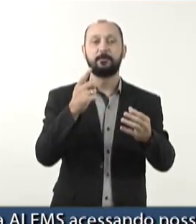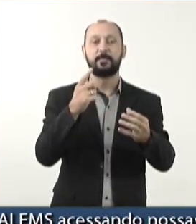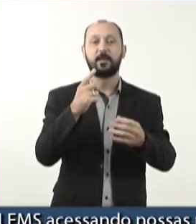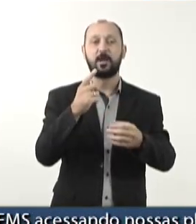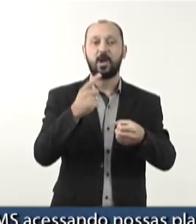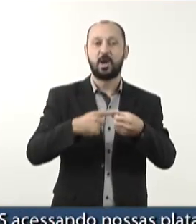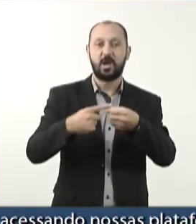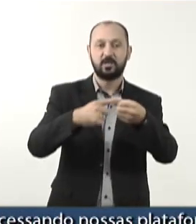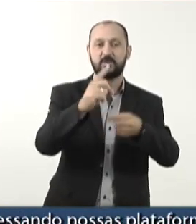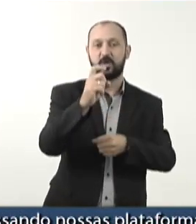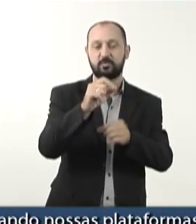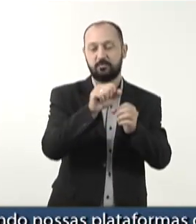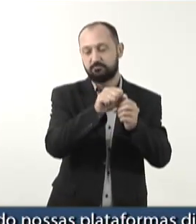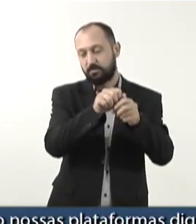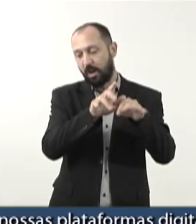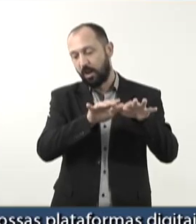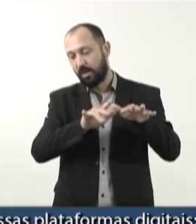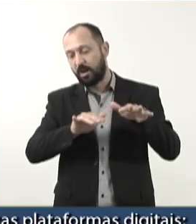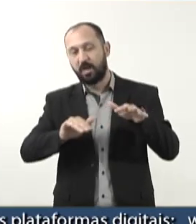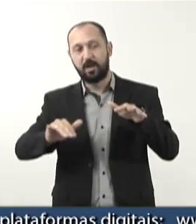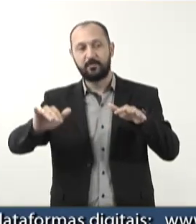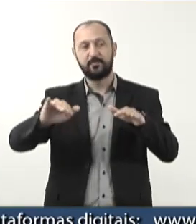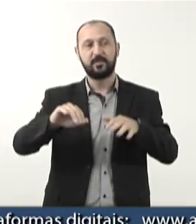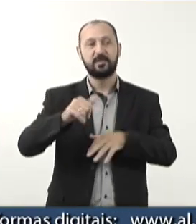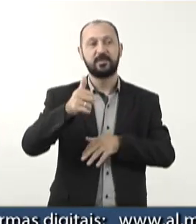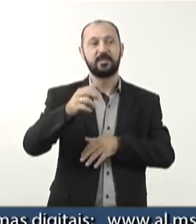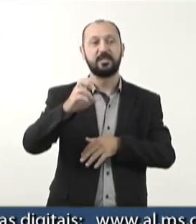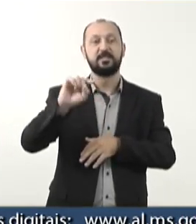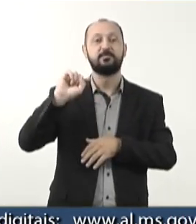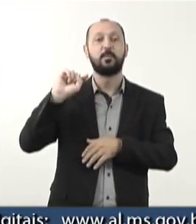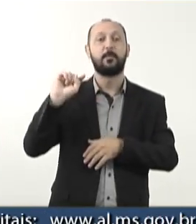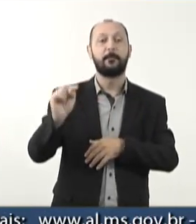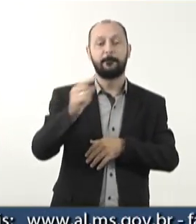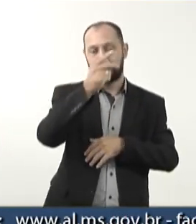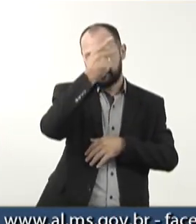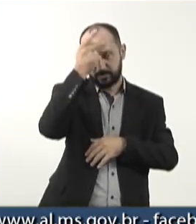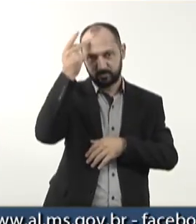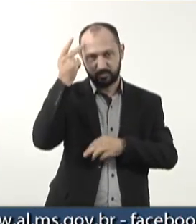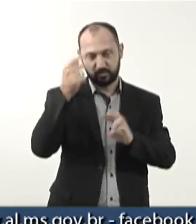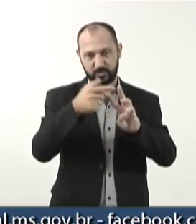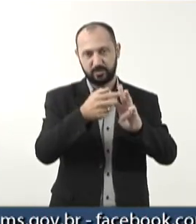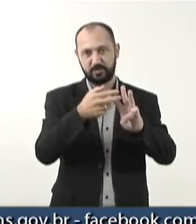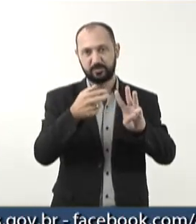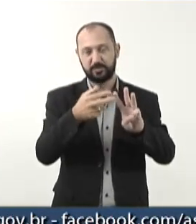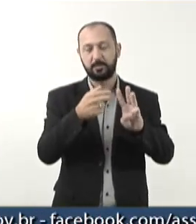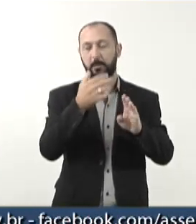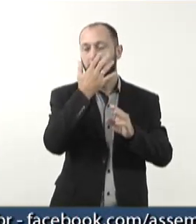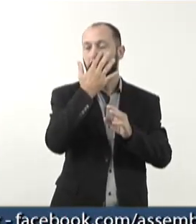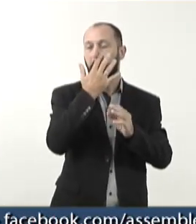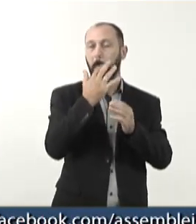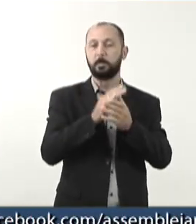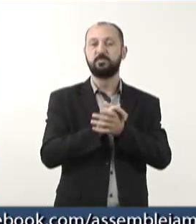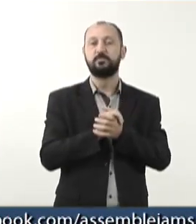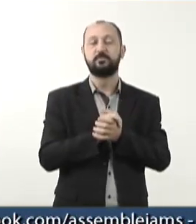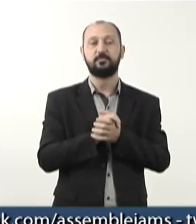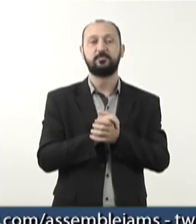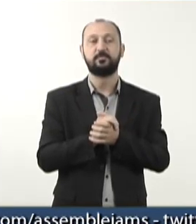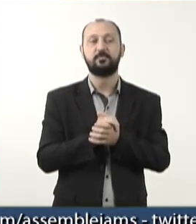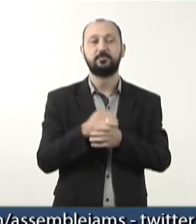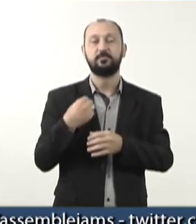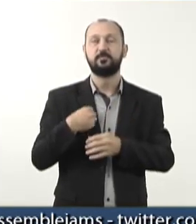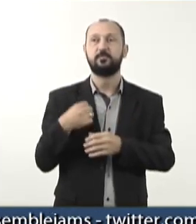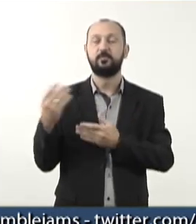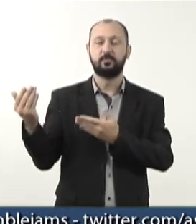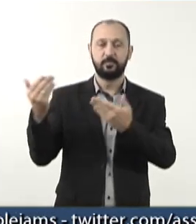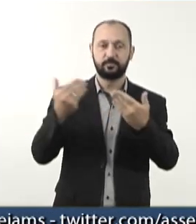Dourados habitada por mais de 15 mil pessoas indígenas. Eu recebi a visita